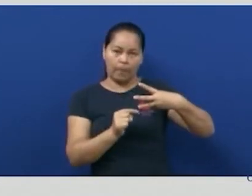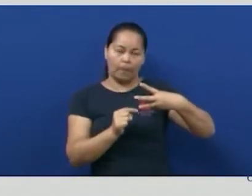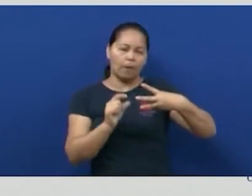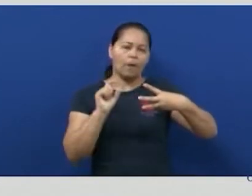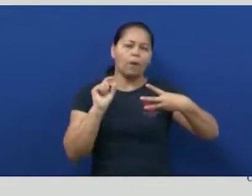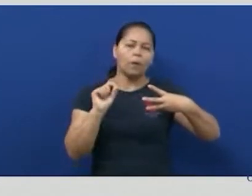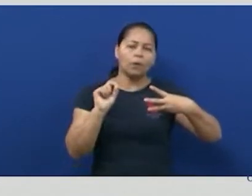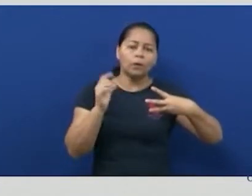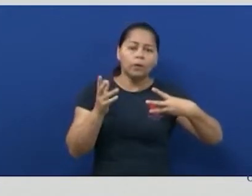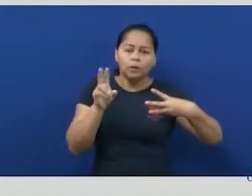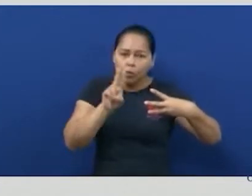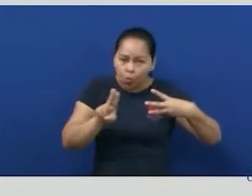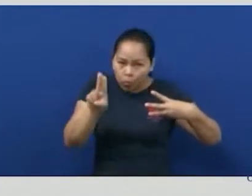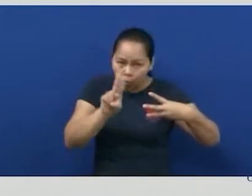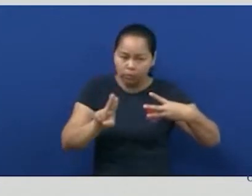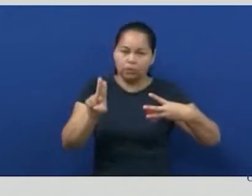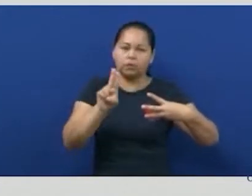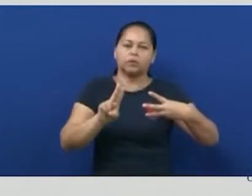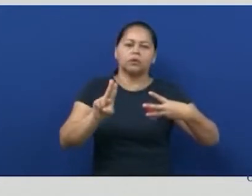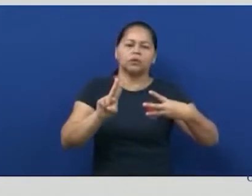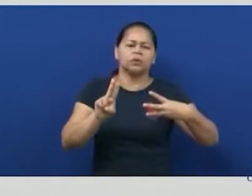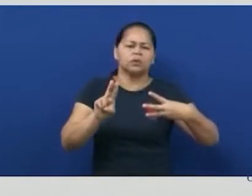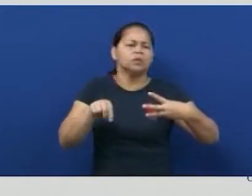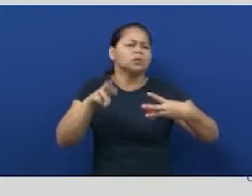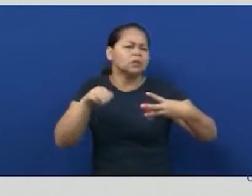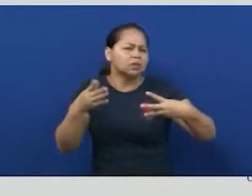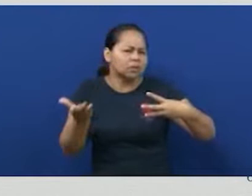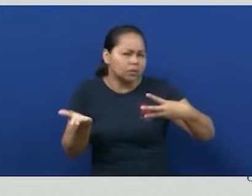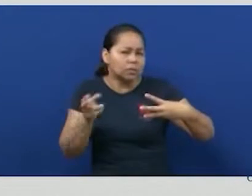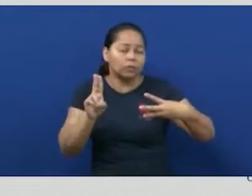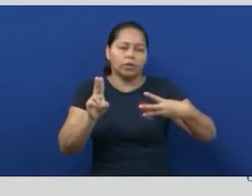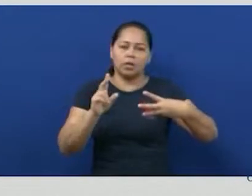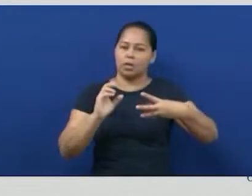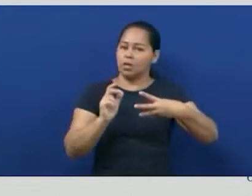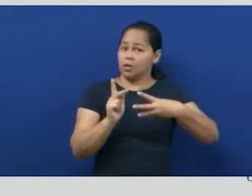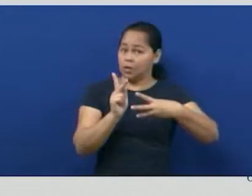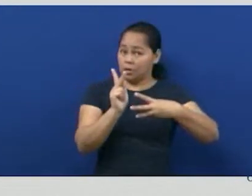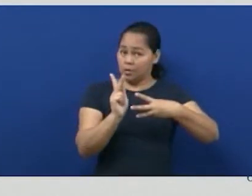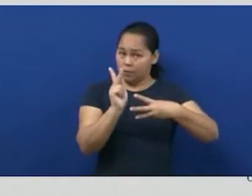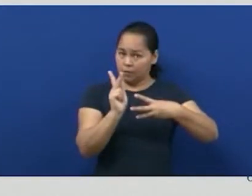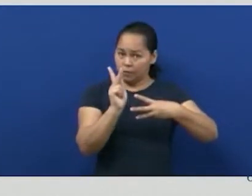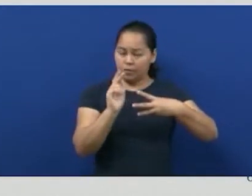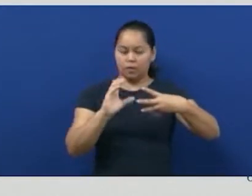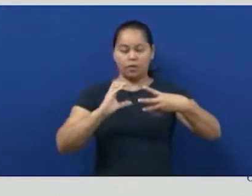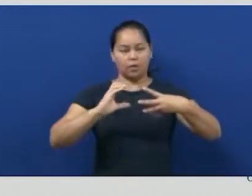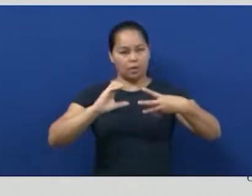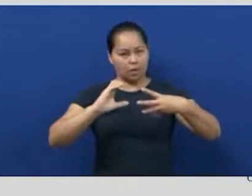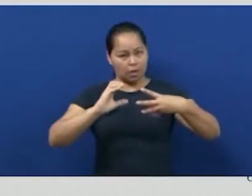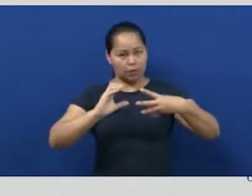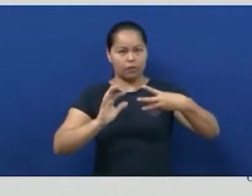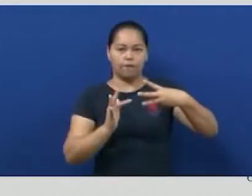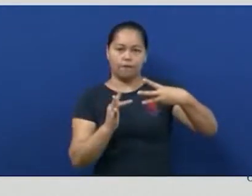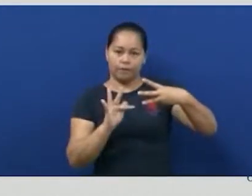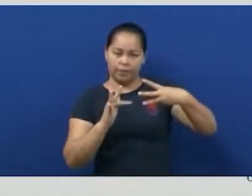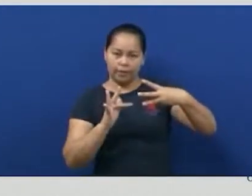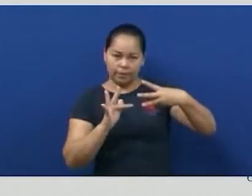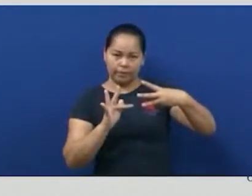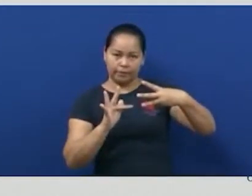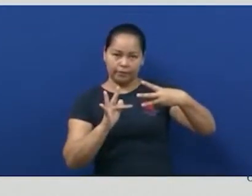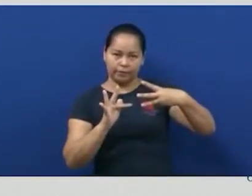que são utilizadas. Quem são elas? Kelvin, Celsius e